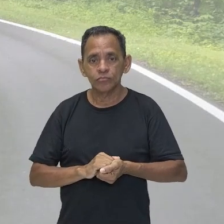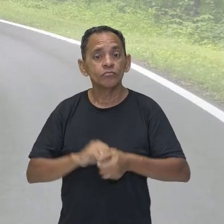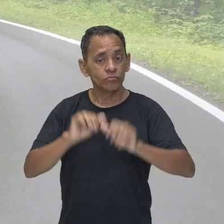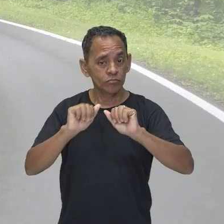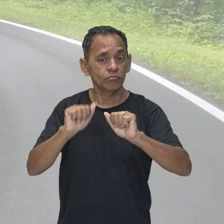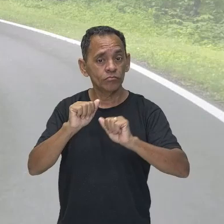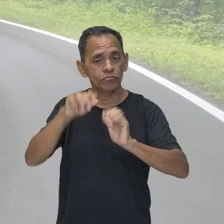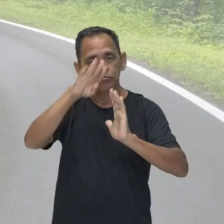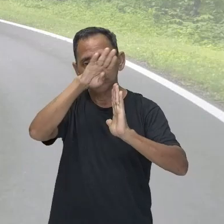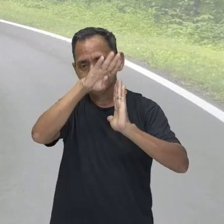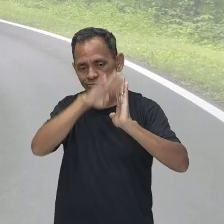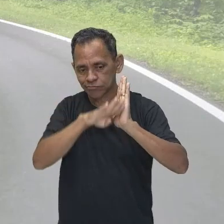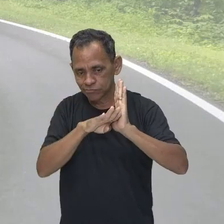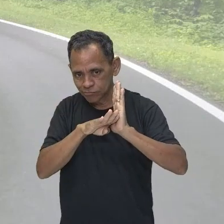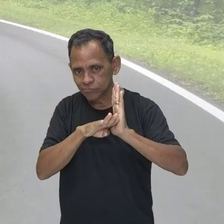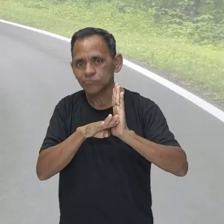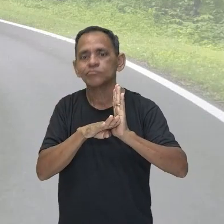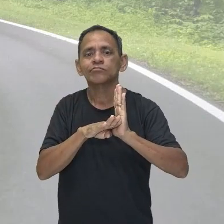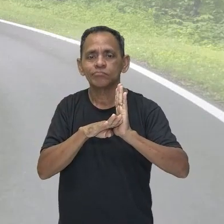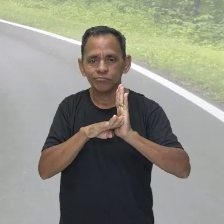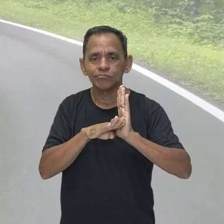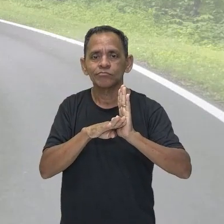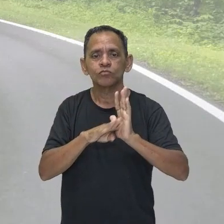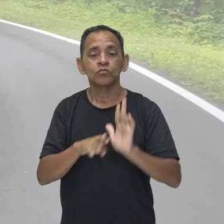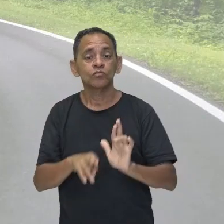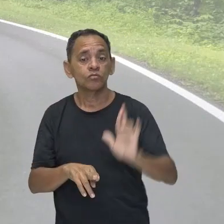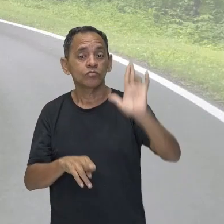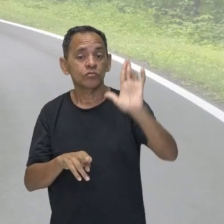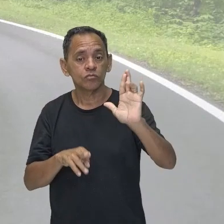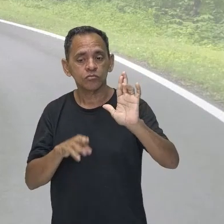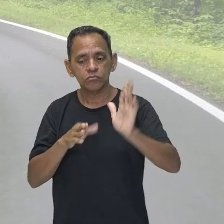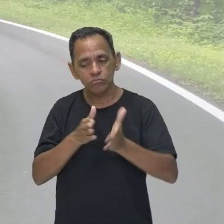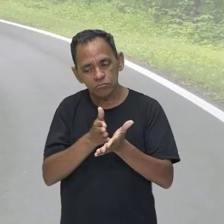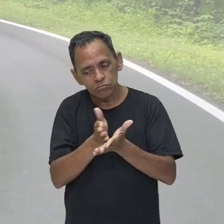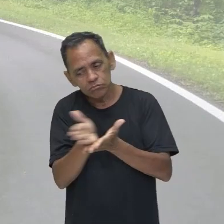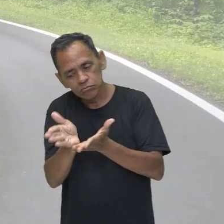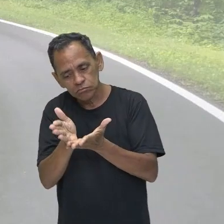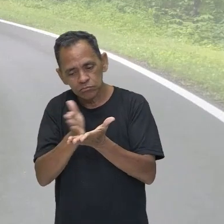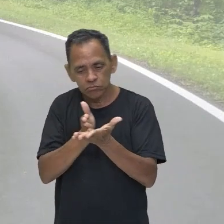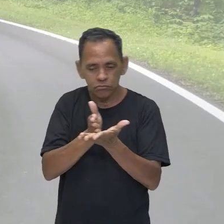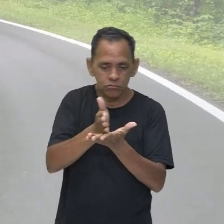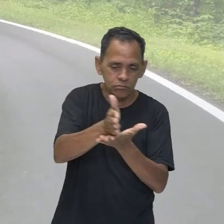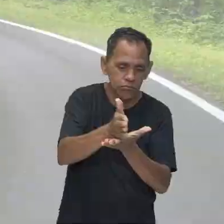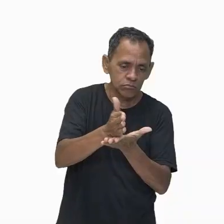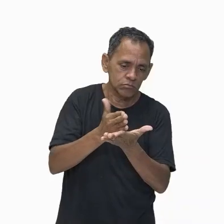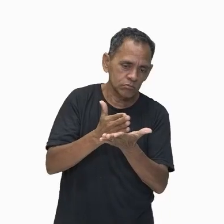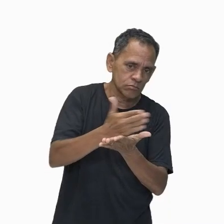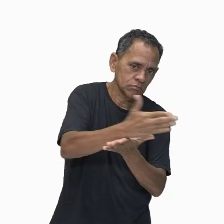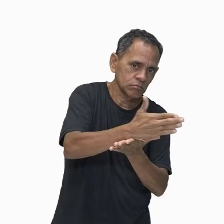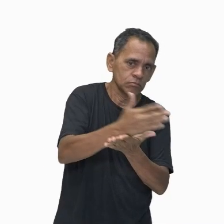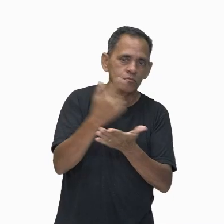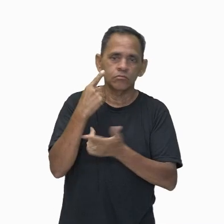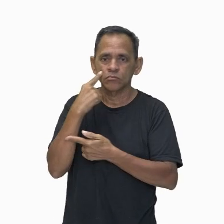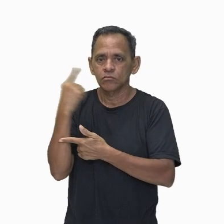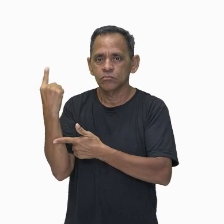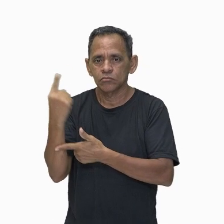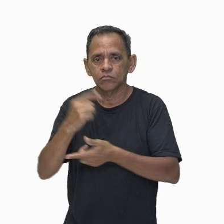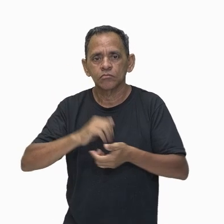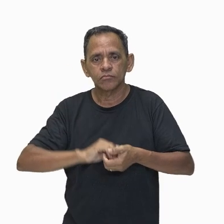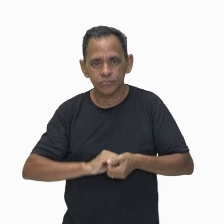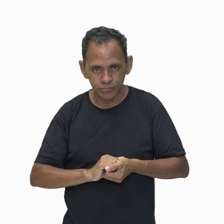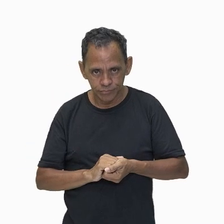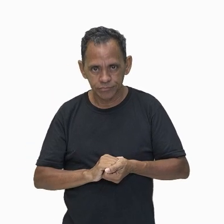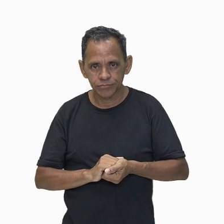então, quanto à sua trajetória, tá, pessoal? Então, essa é uma classificação muito bacana. Ó, vou colocar para você de novo. Então,